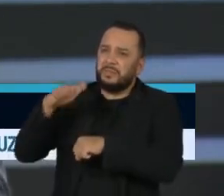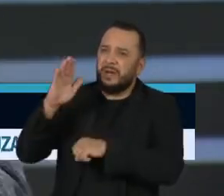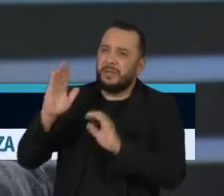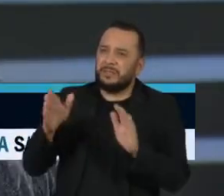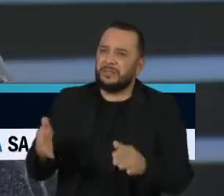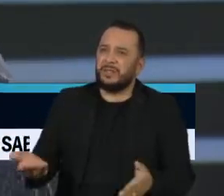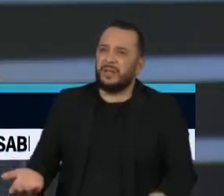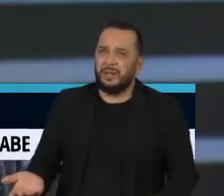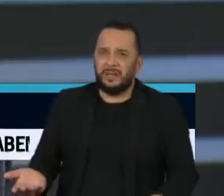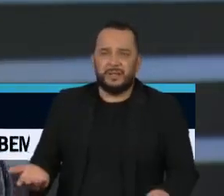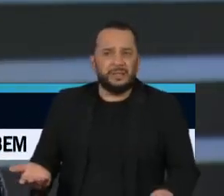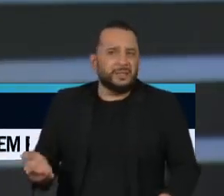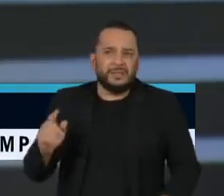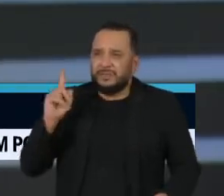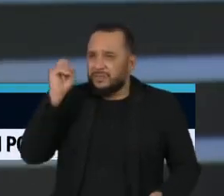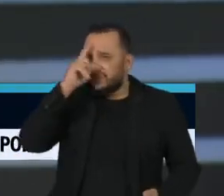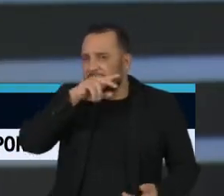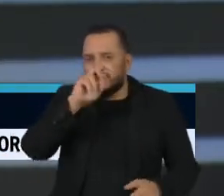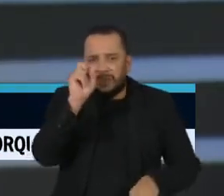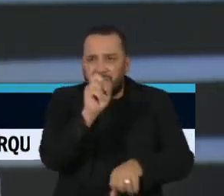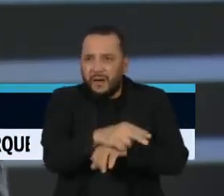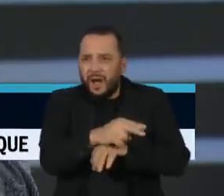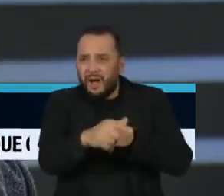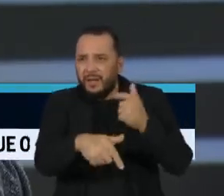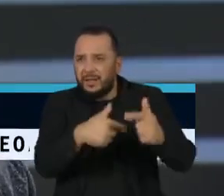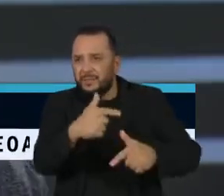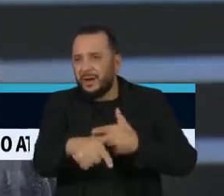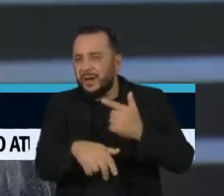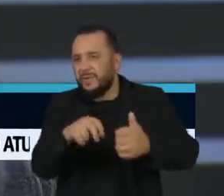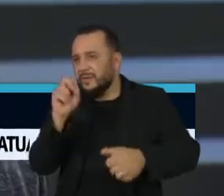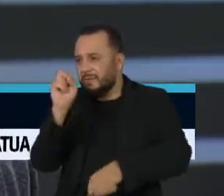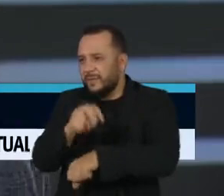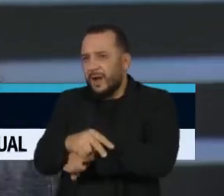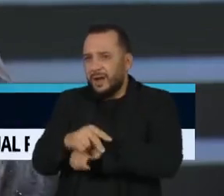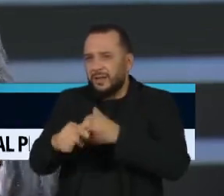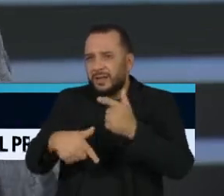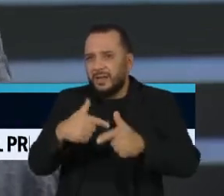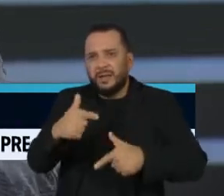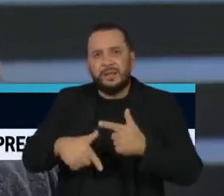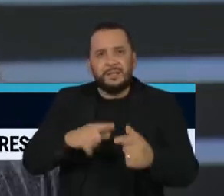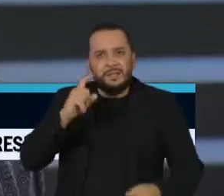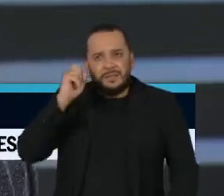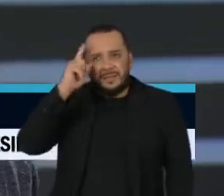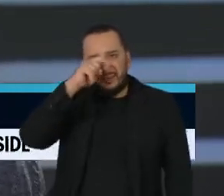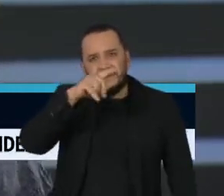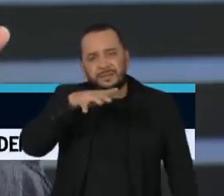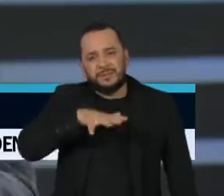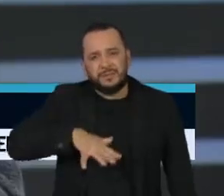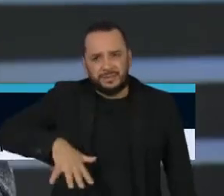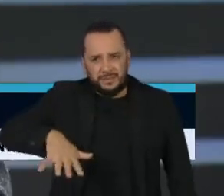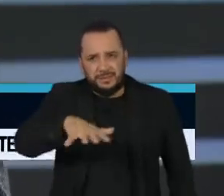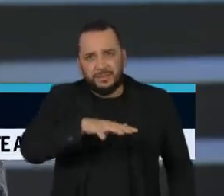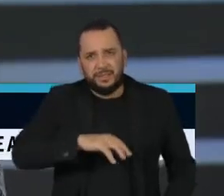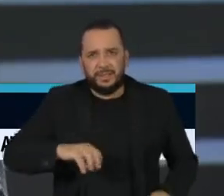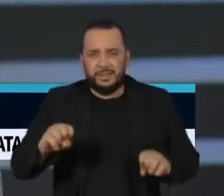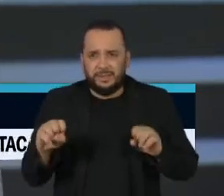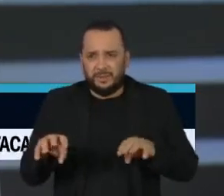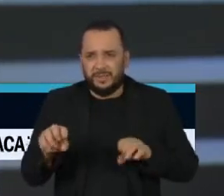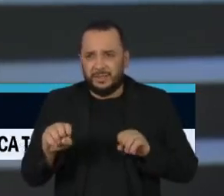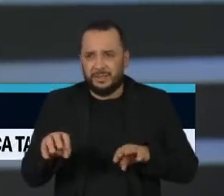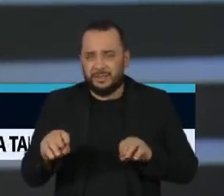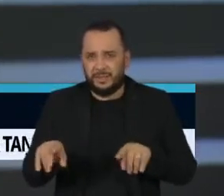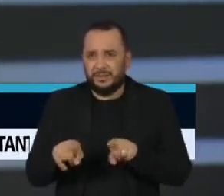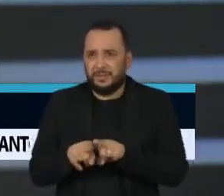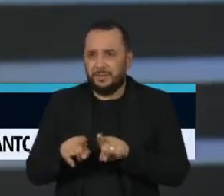vai perdendo condições de empregabilidade o nosso Infelizmente o nosso sistema educacional nosso sistema de